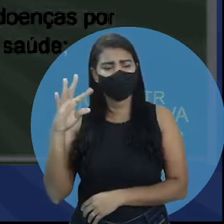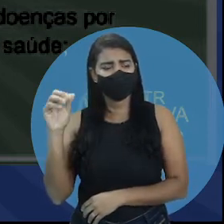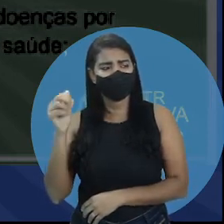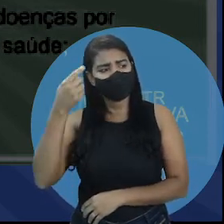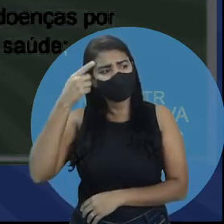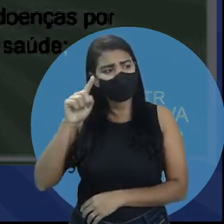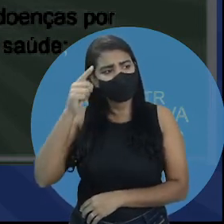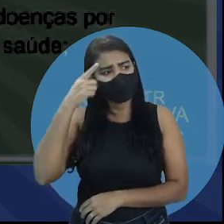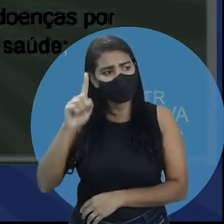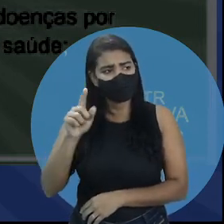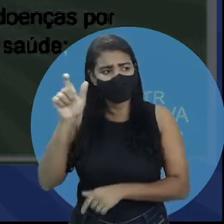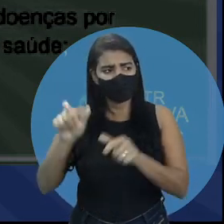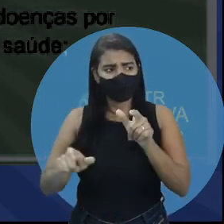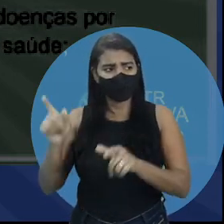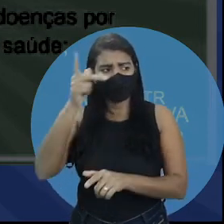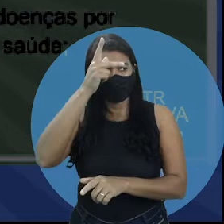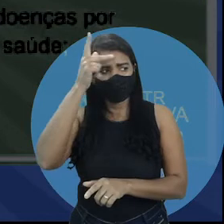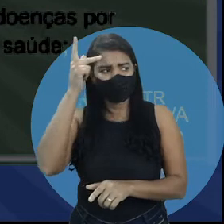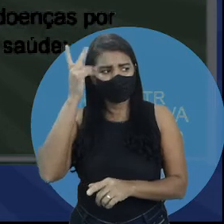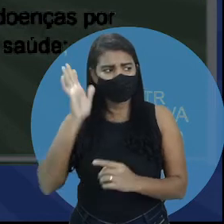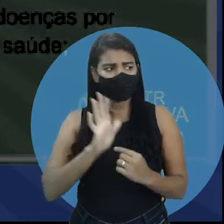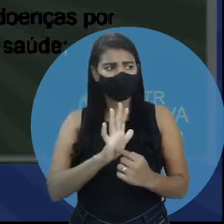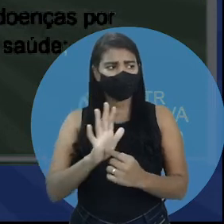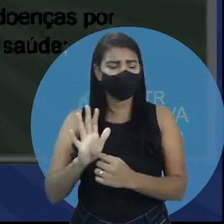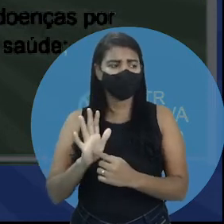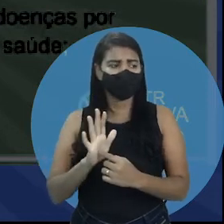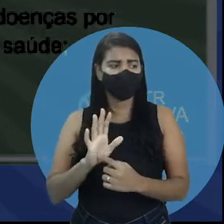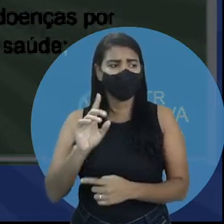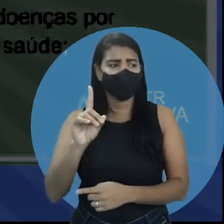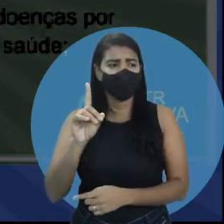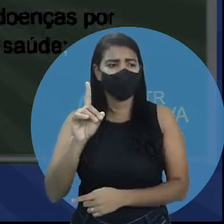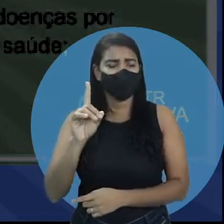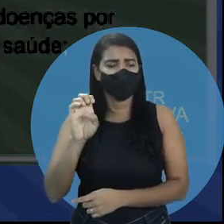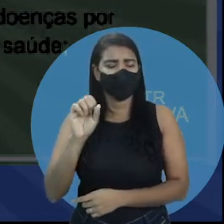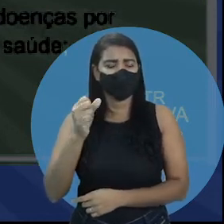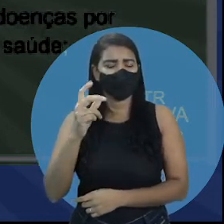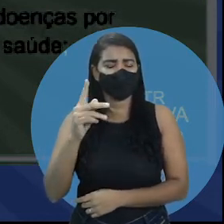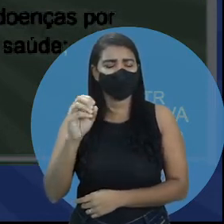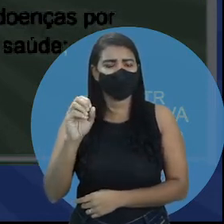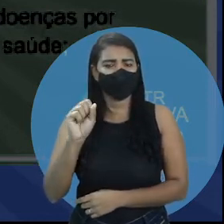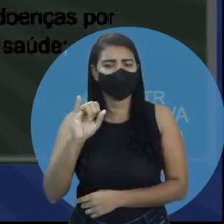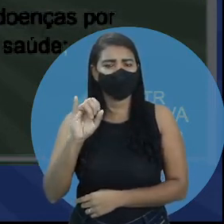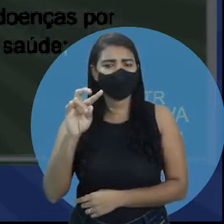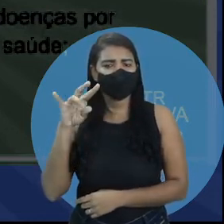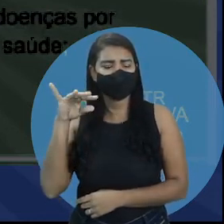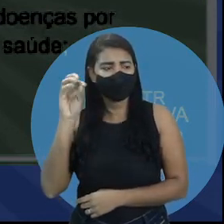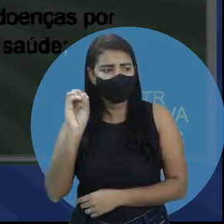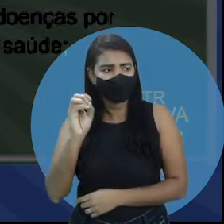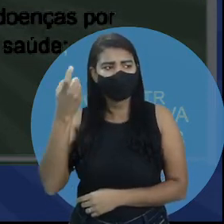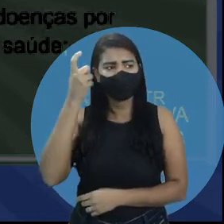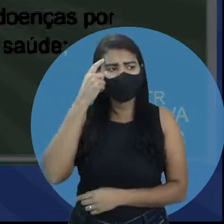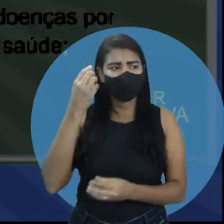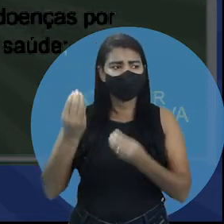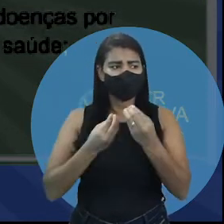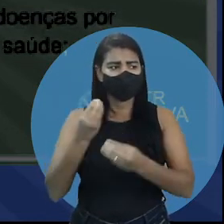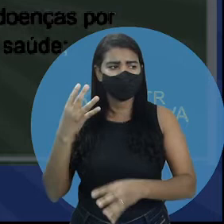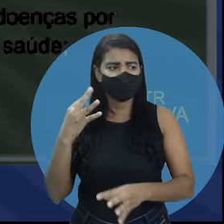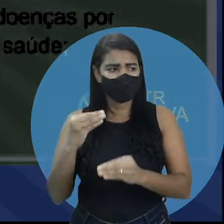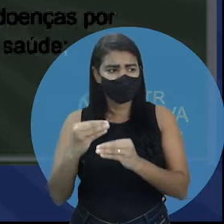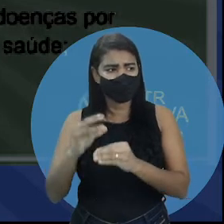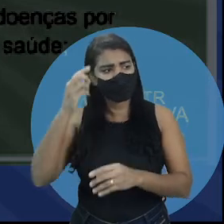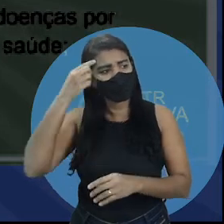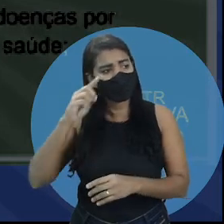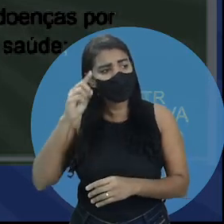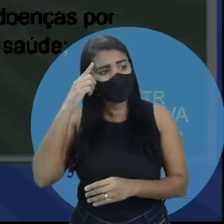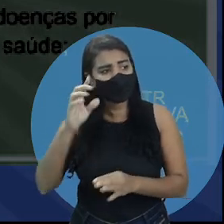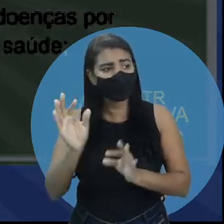dia, a elaboração de um dispositivos que a gente pensou para que eles acompanhassem ele no dia a